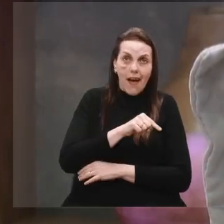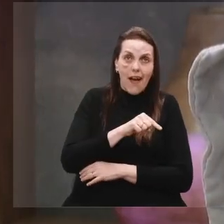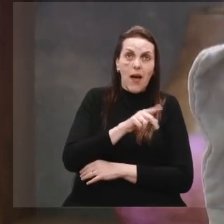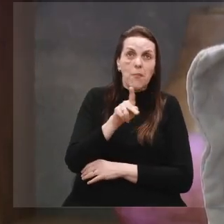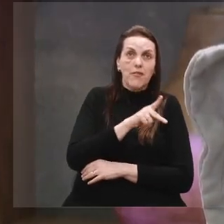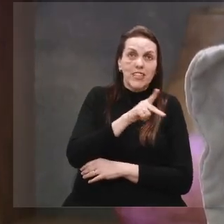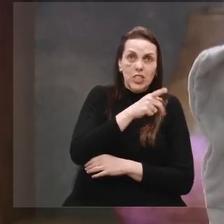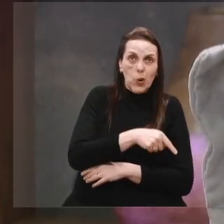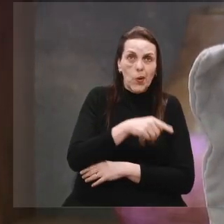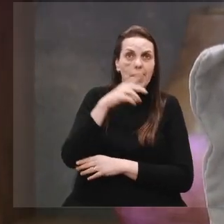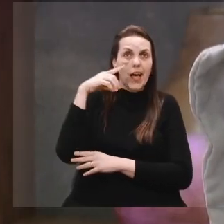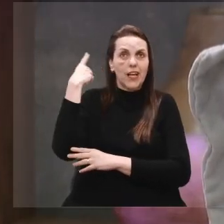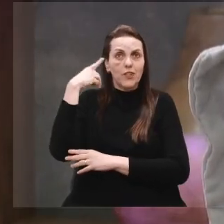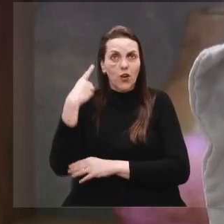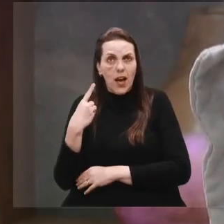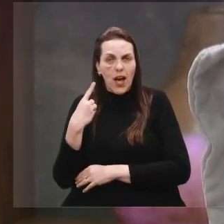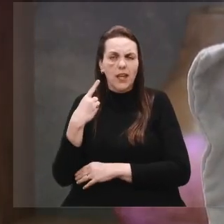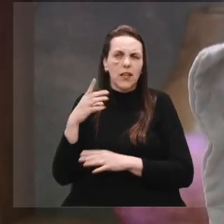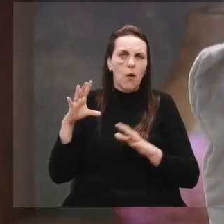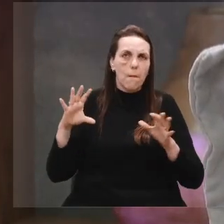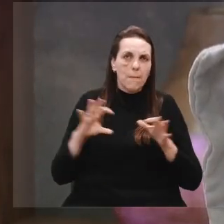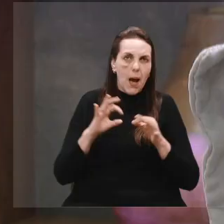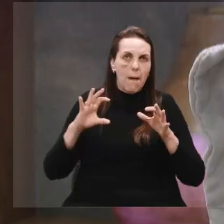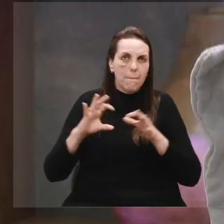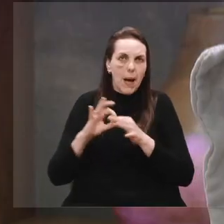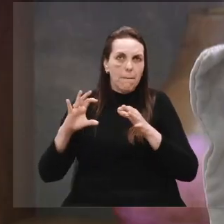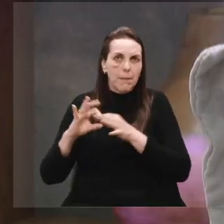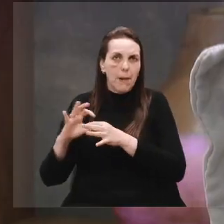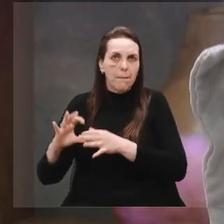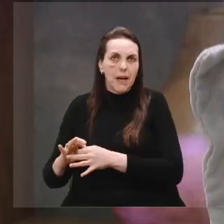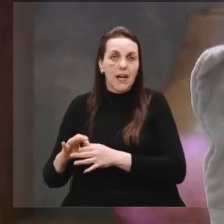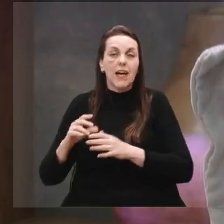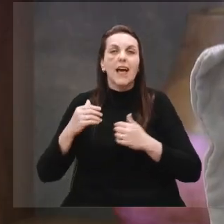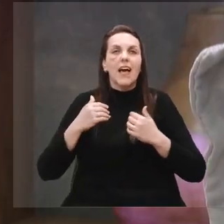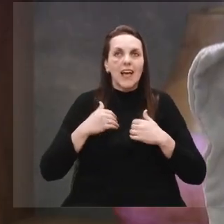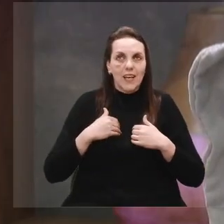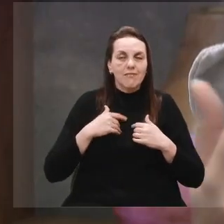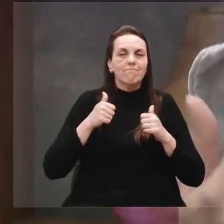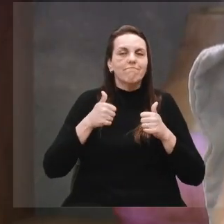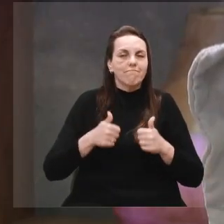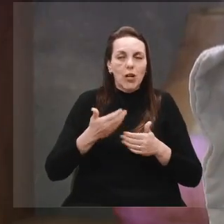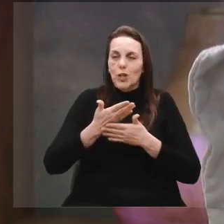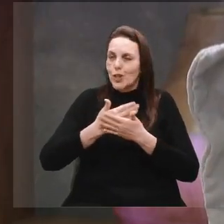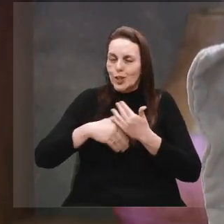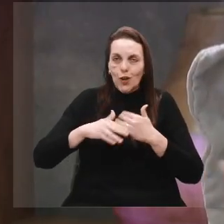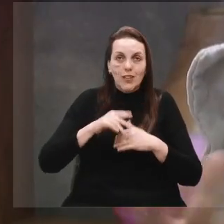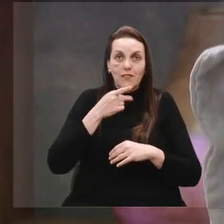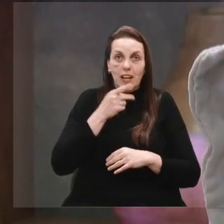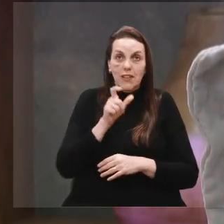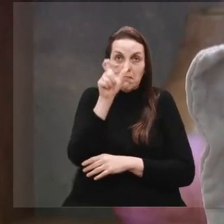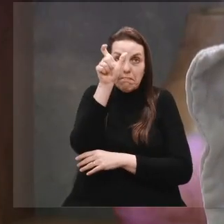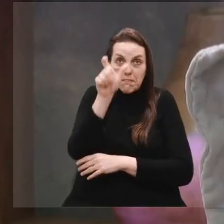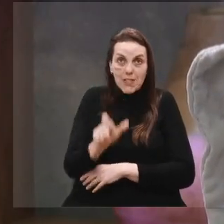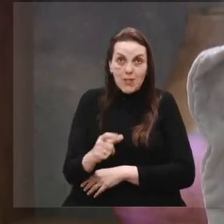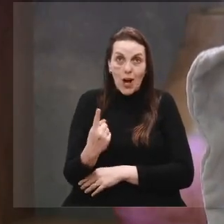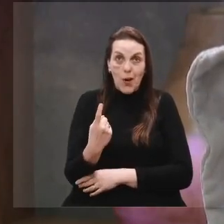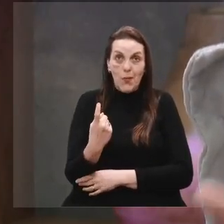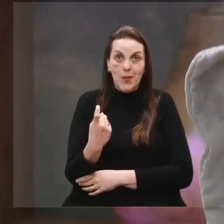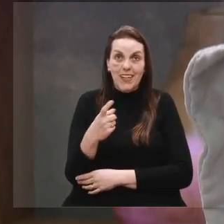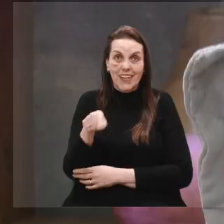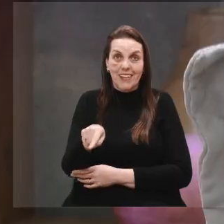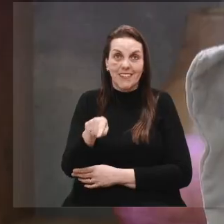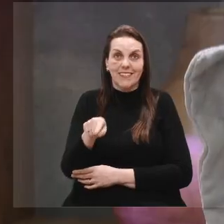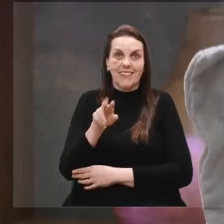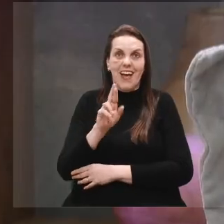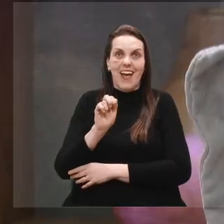foi professora, advogada. E aí eu fui ligando os pontos e eu pensei, bom, nós estamos todas nós falando da mesma Raquel, né? Quem